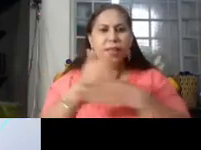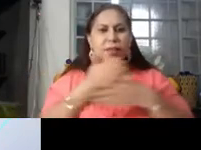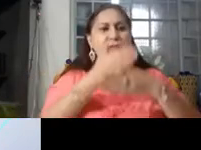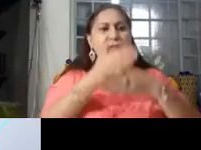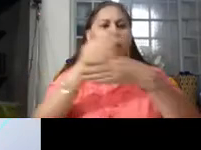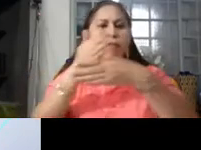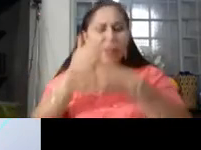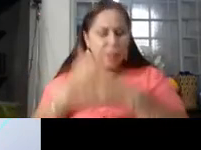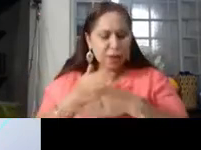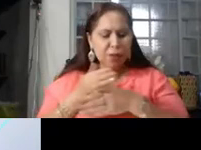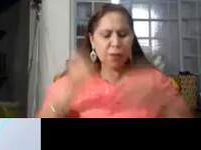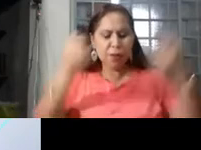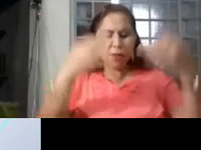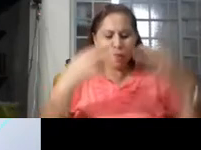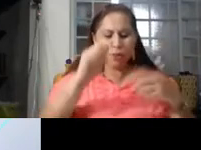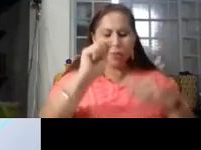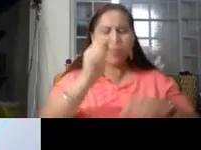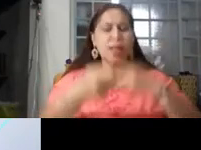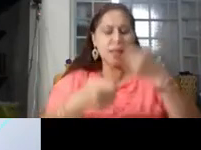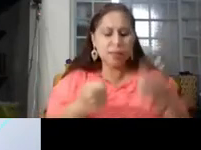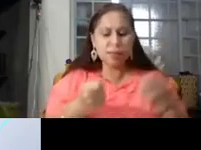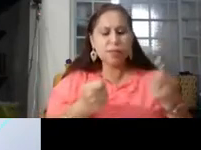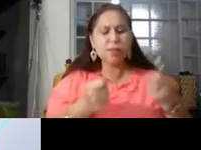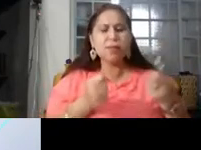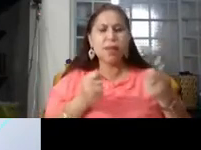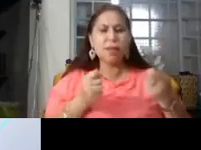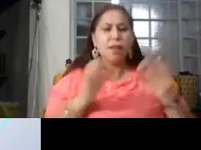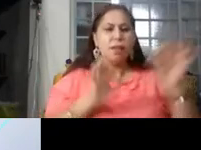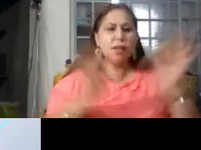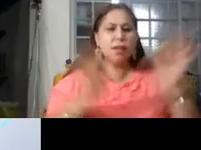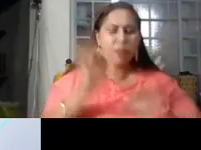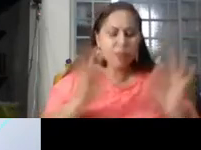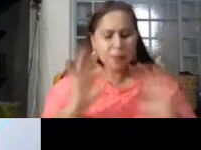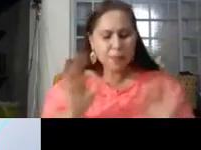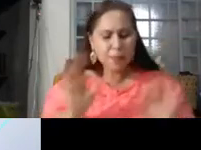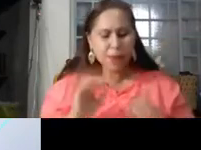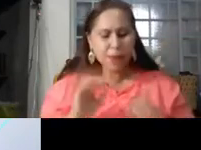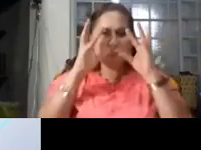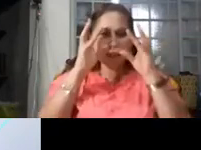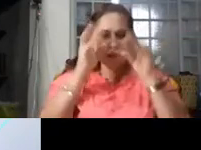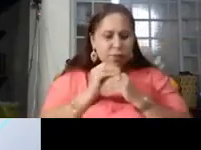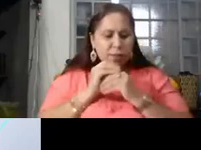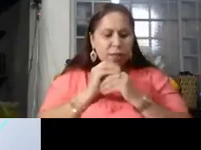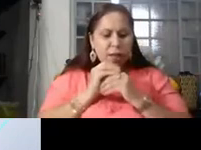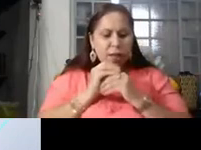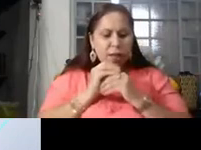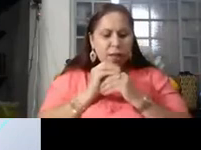Certo? Então vai ter o vídeo agora mostrando os sinais, todos esses sinais. Enquanto Dan prepara o vídeo, a gente faz